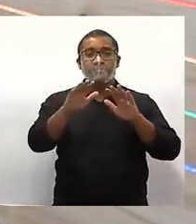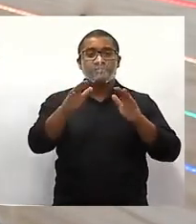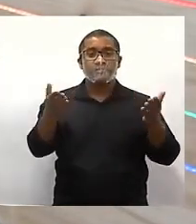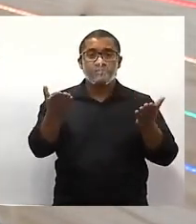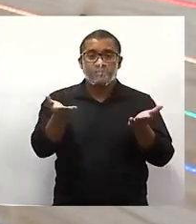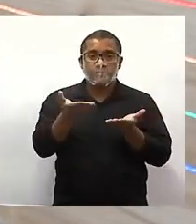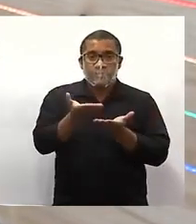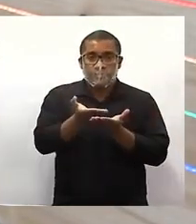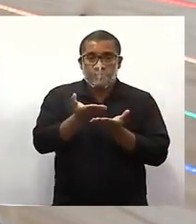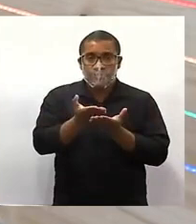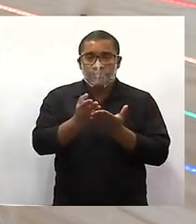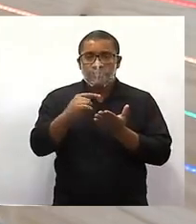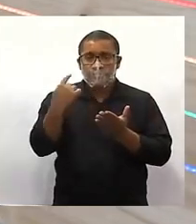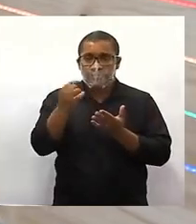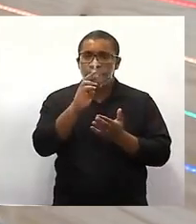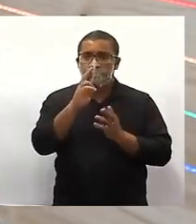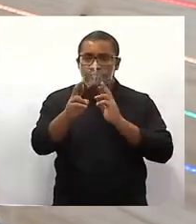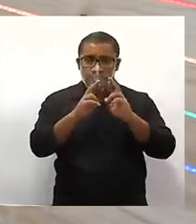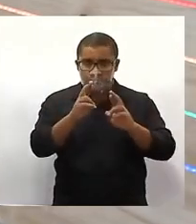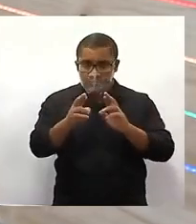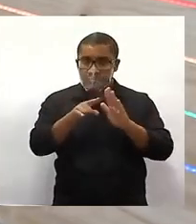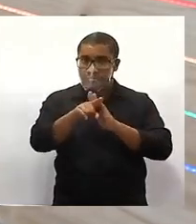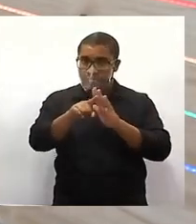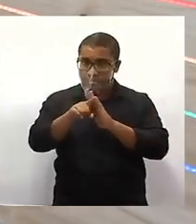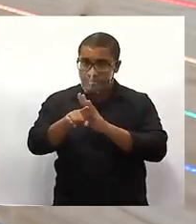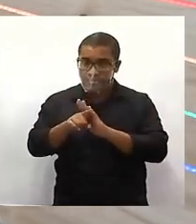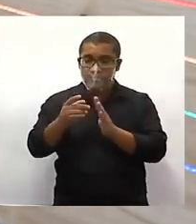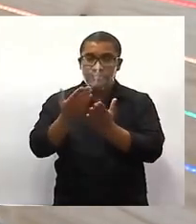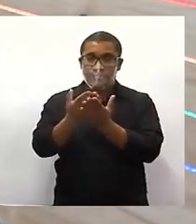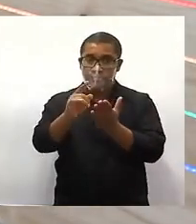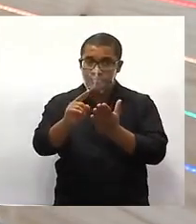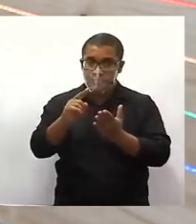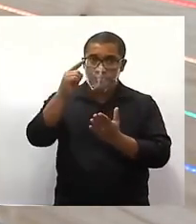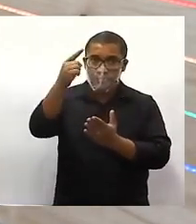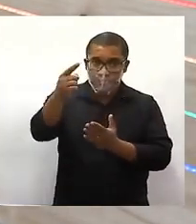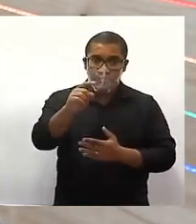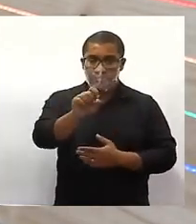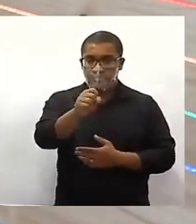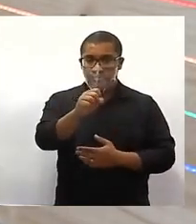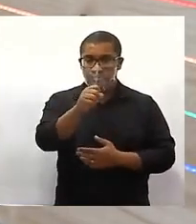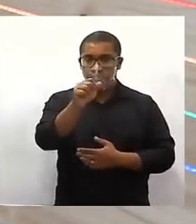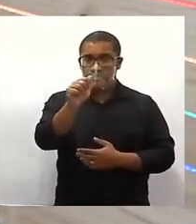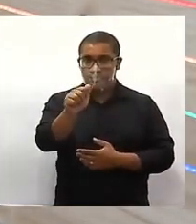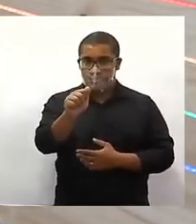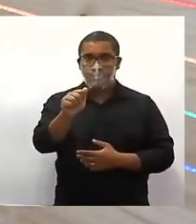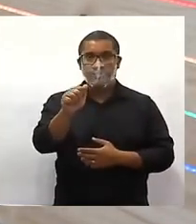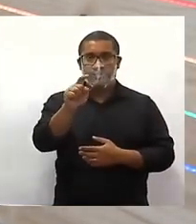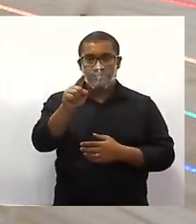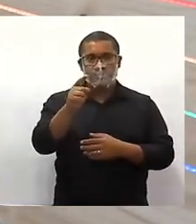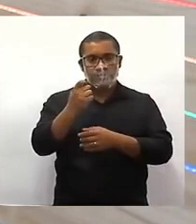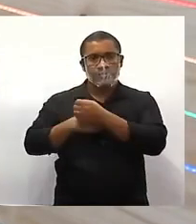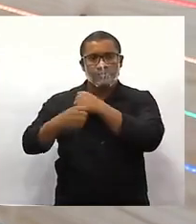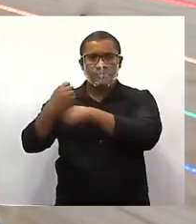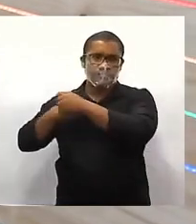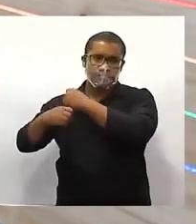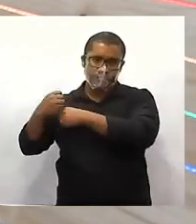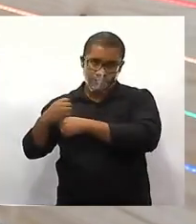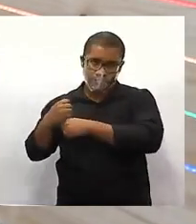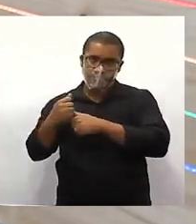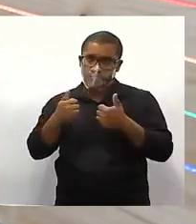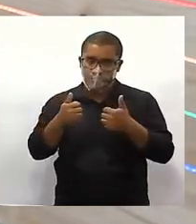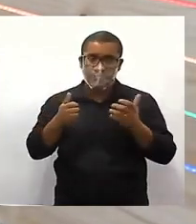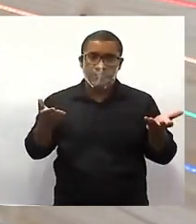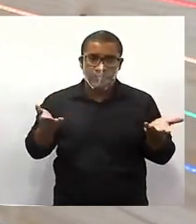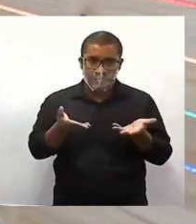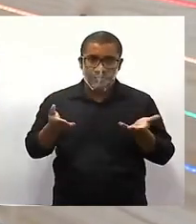essas questões e na próxima aula vamos responder questões de SSA de ingresso de anos anteriores, beleza? Então tá